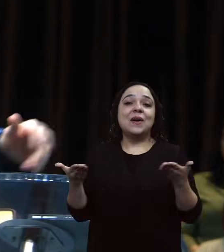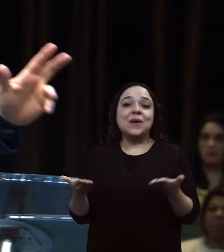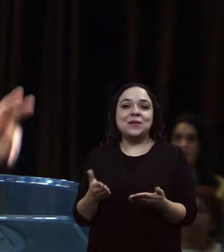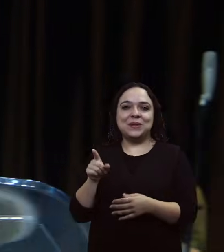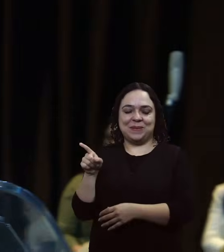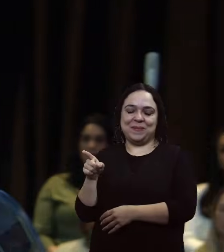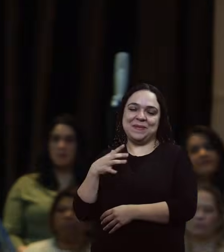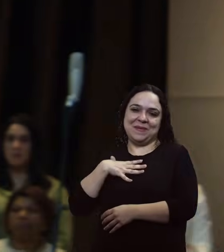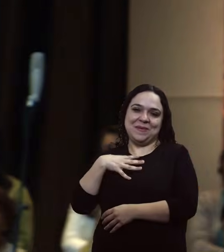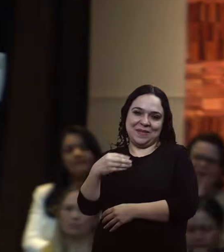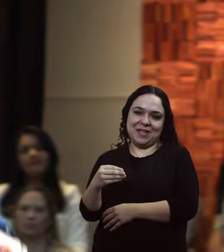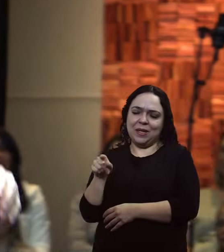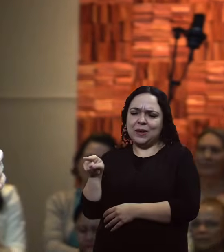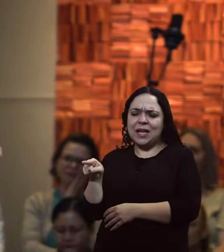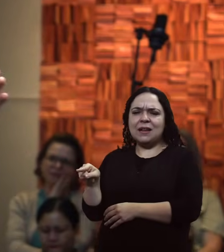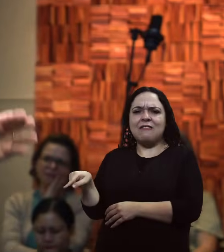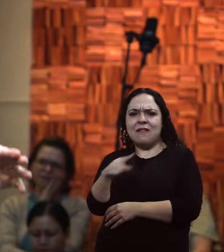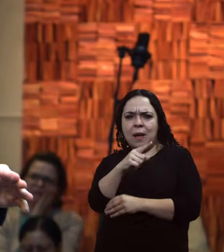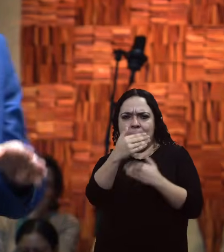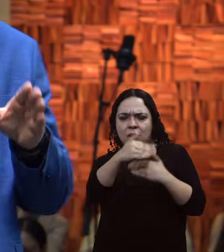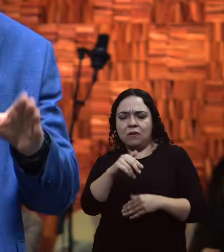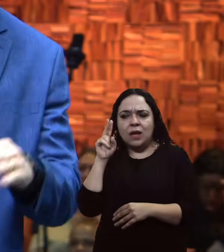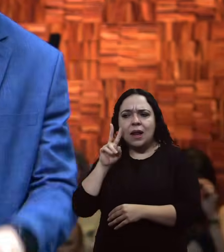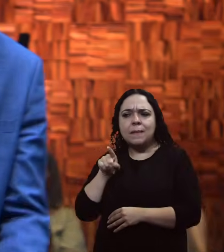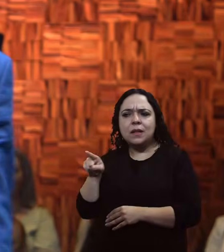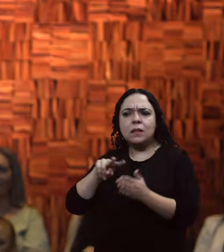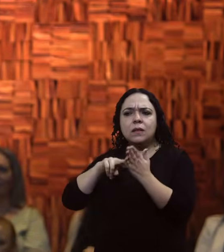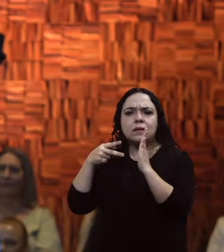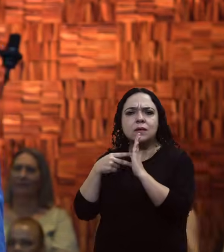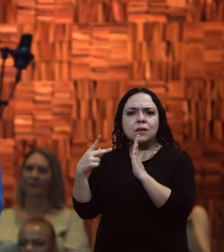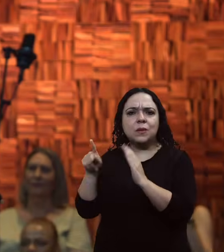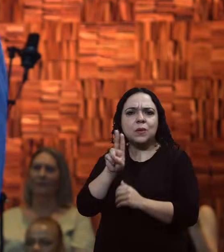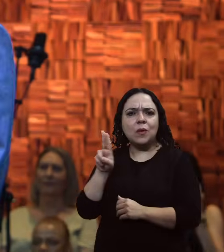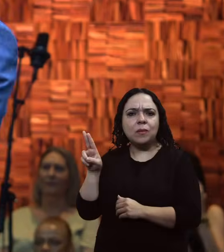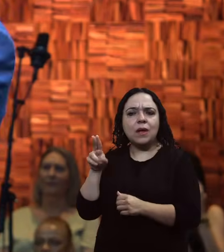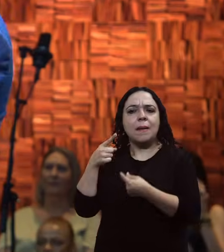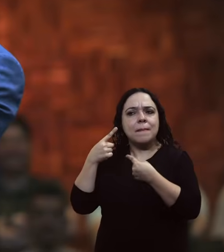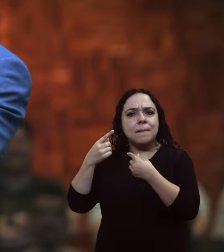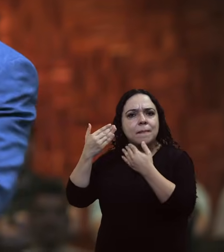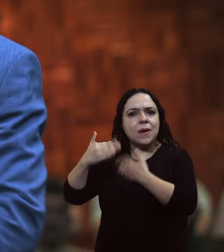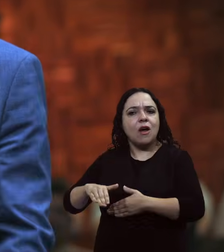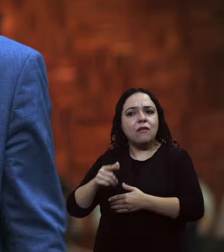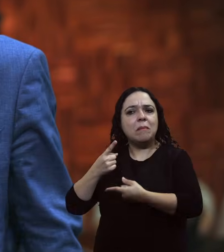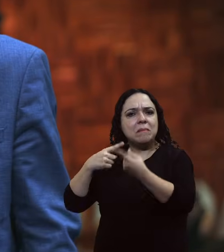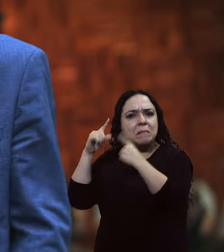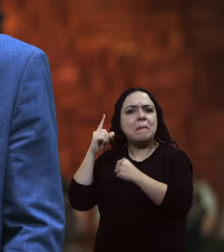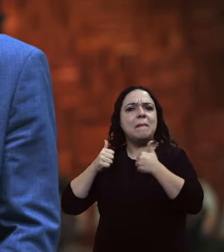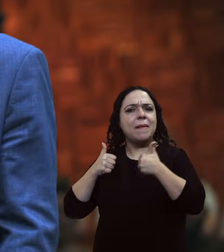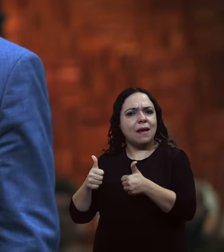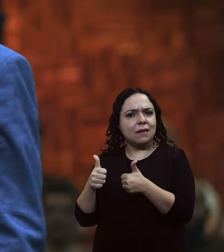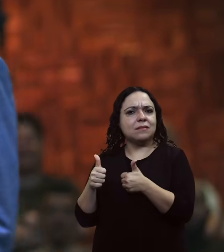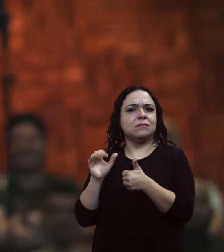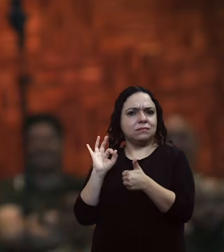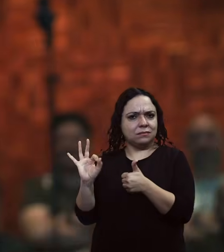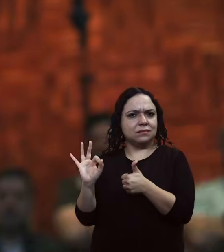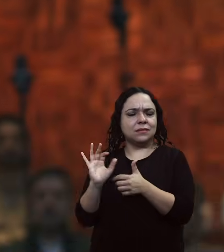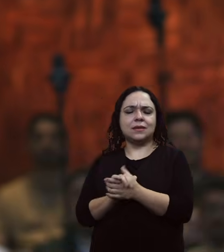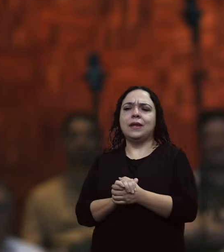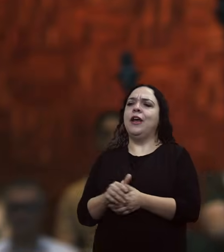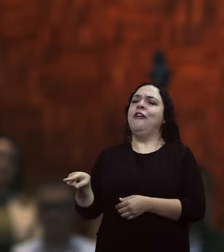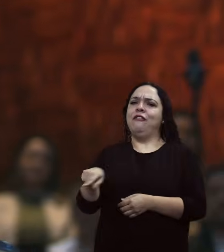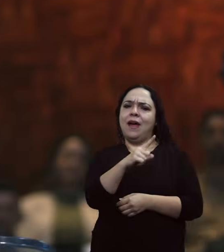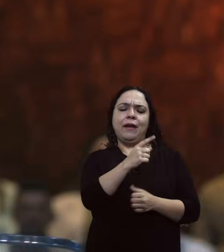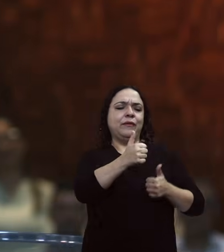Beni vai fazer uma prova, eu falo assim: filho, lembra o significado do teu nome, aquele que vai bem. Ele vai para um